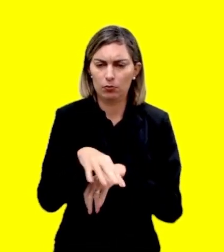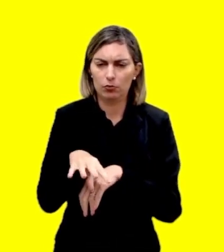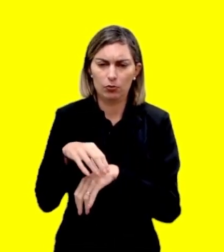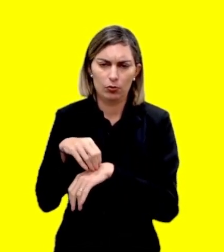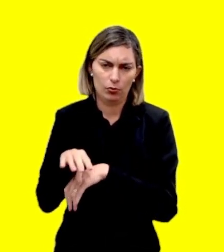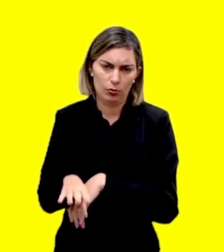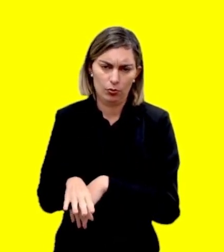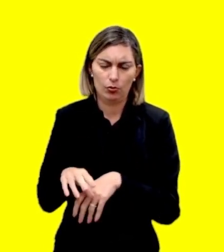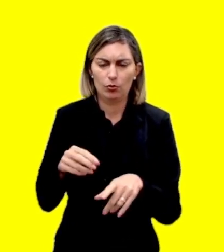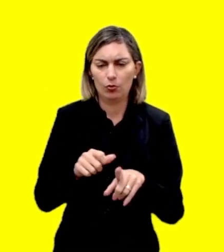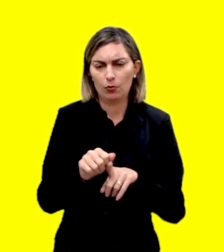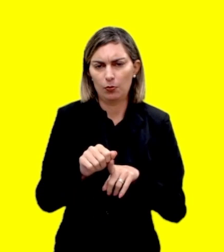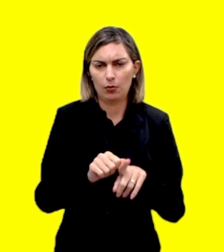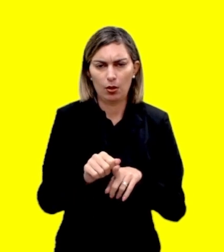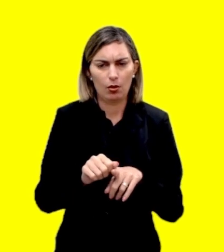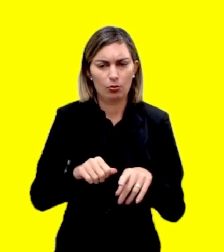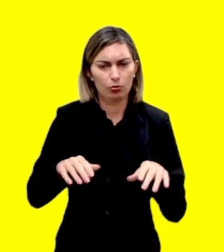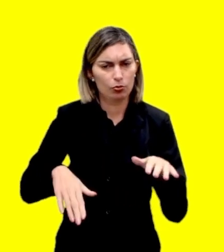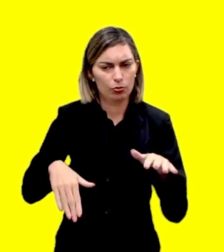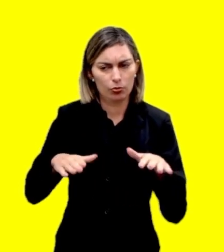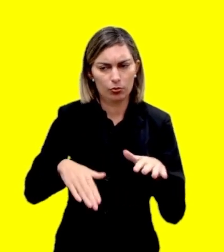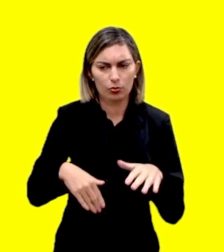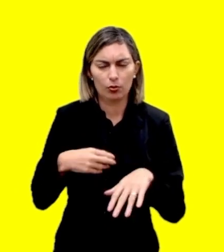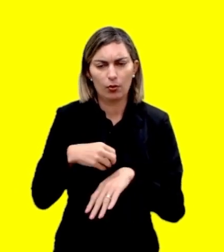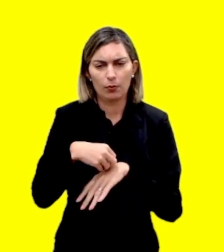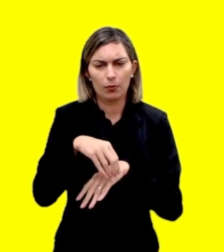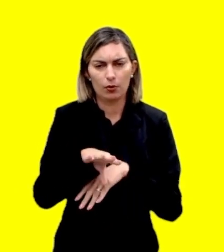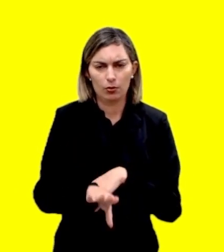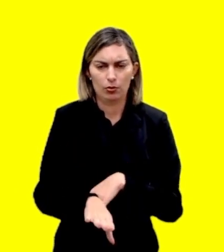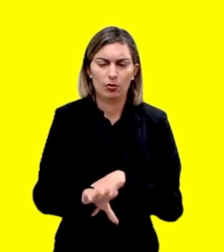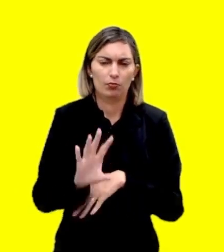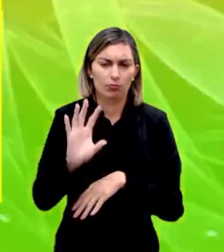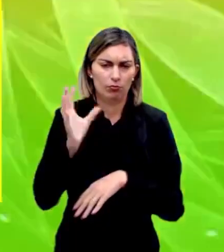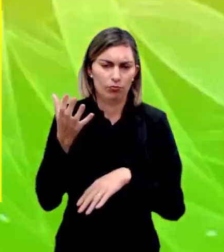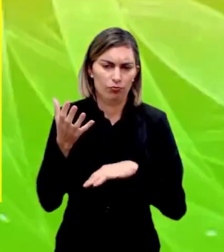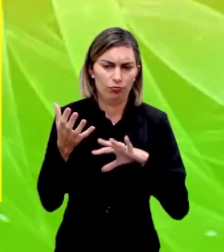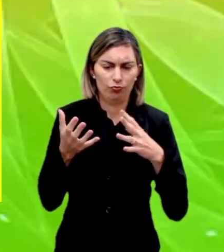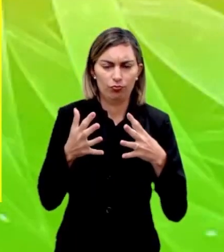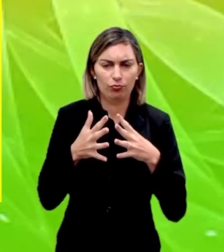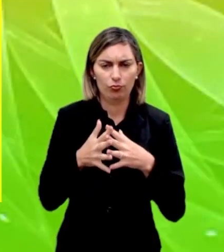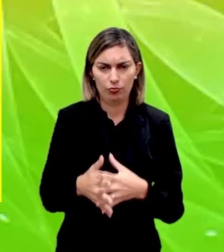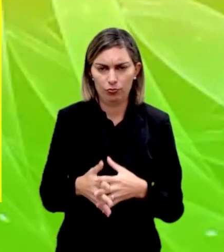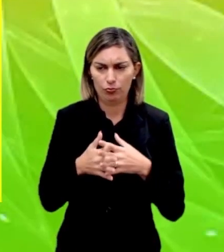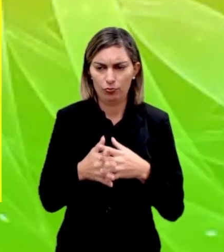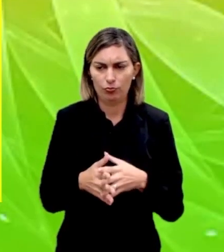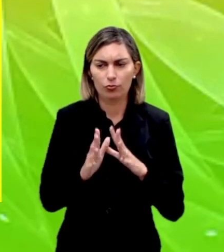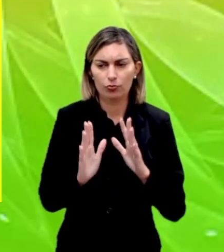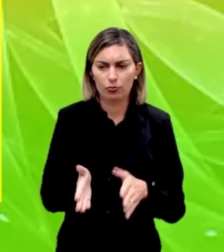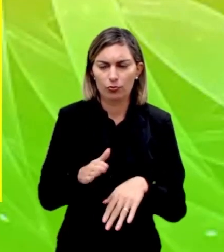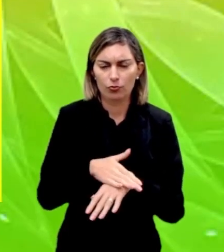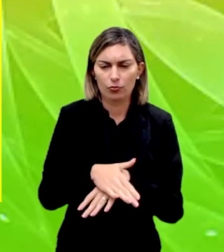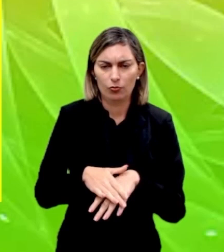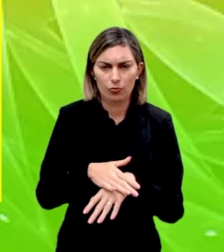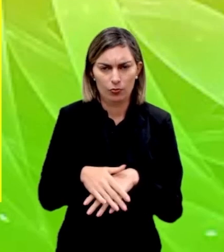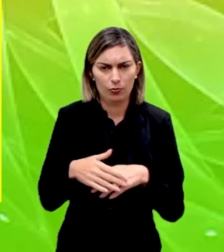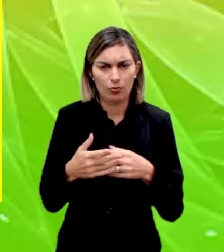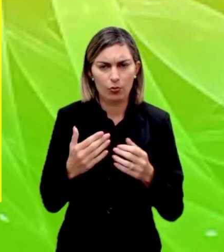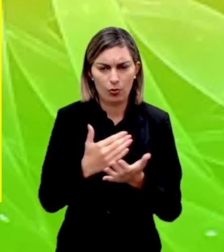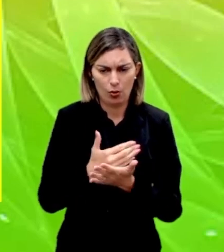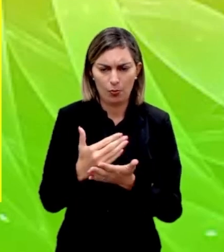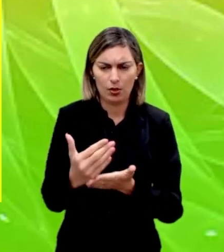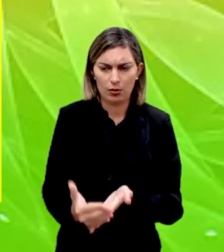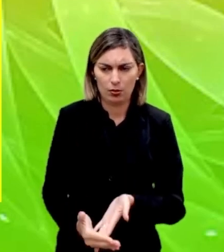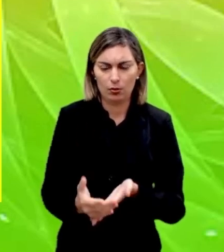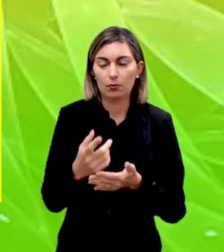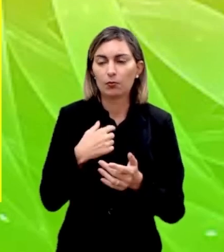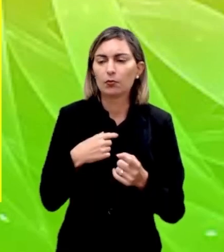tanto plástico aos mares e passarmos por situações complicadas como já começamos a passar.